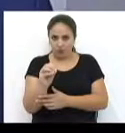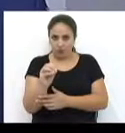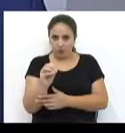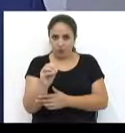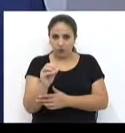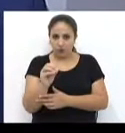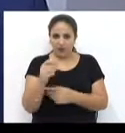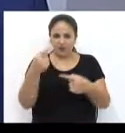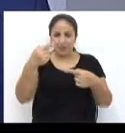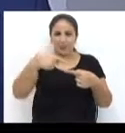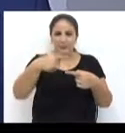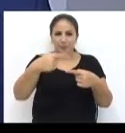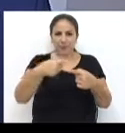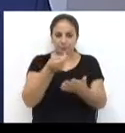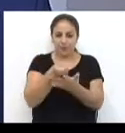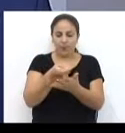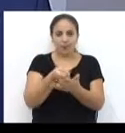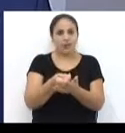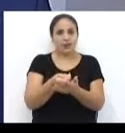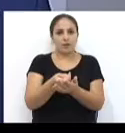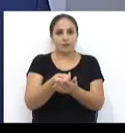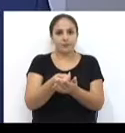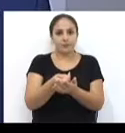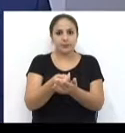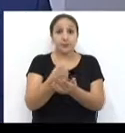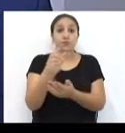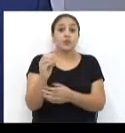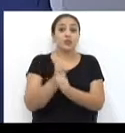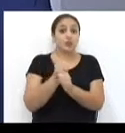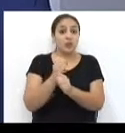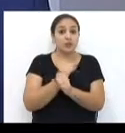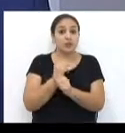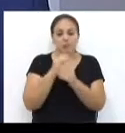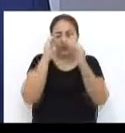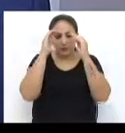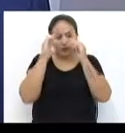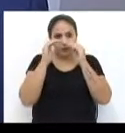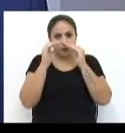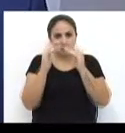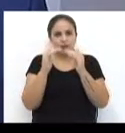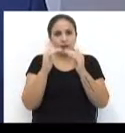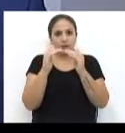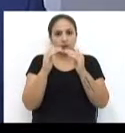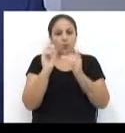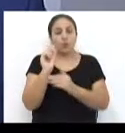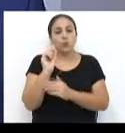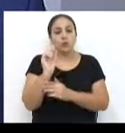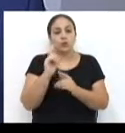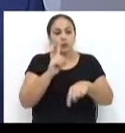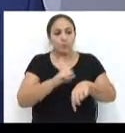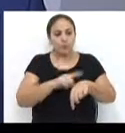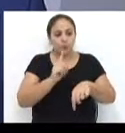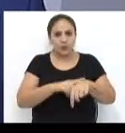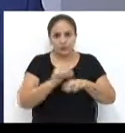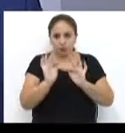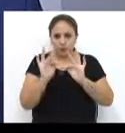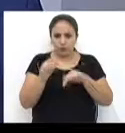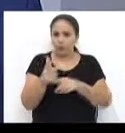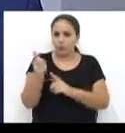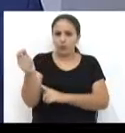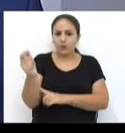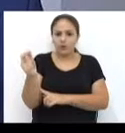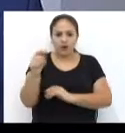não cumpriram com aquilo que estava previsto no contrato e, quando se retiraram, deixaram a malha rodoviária que